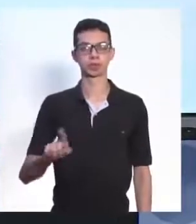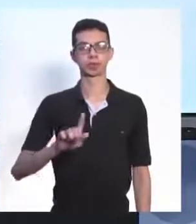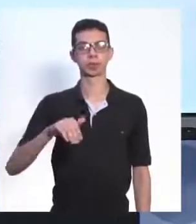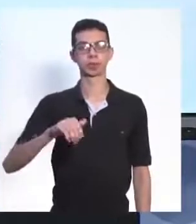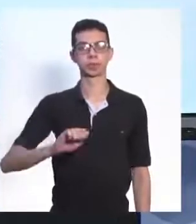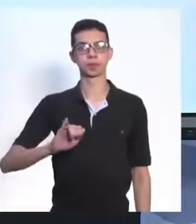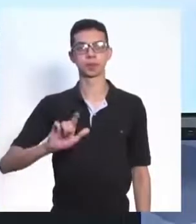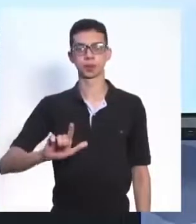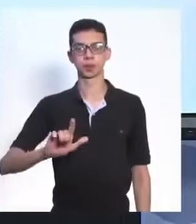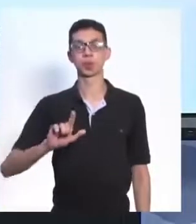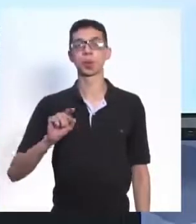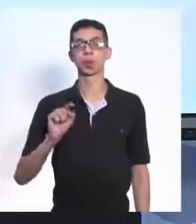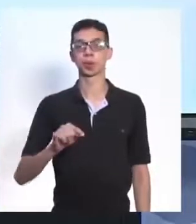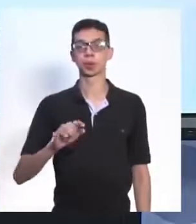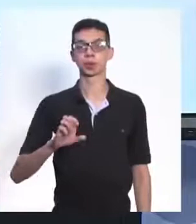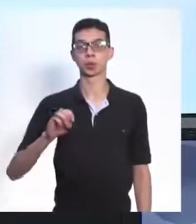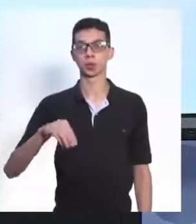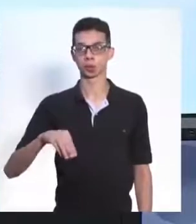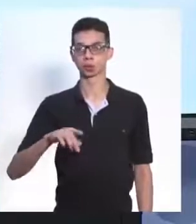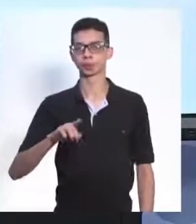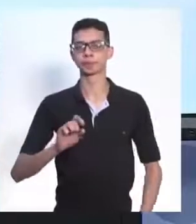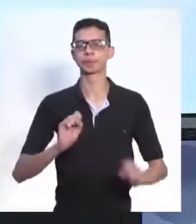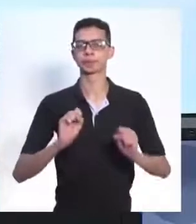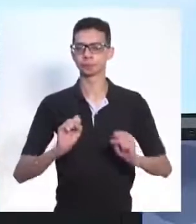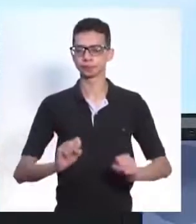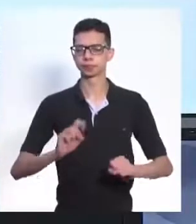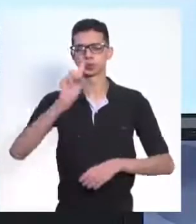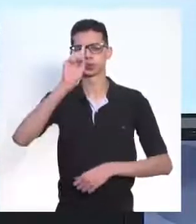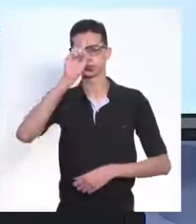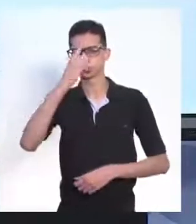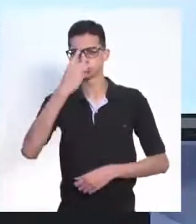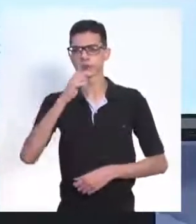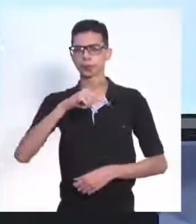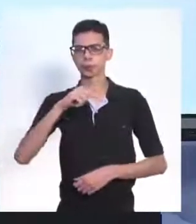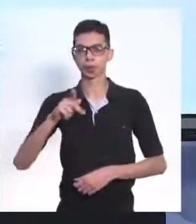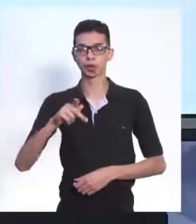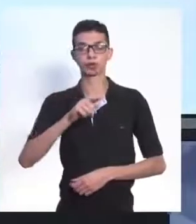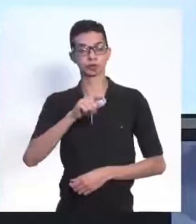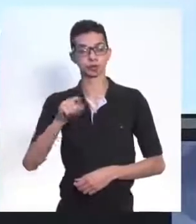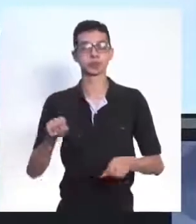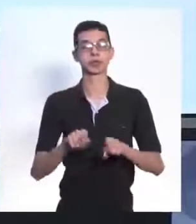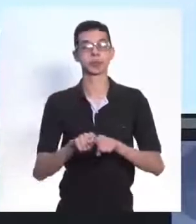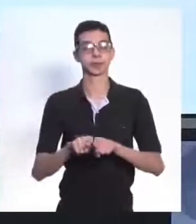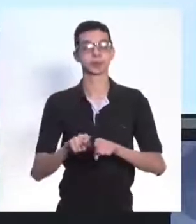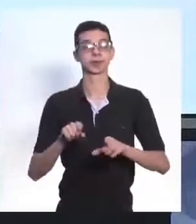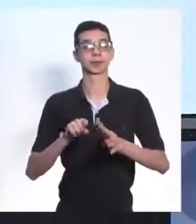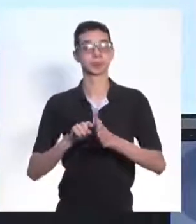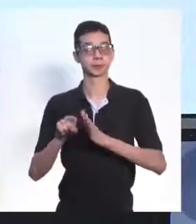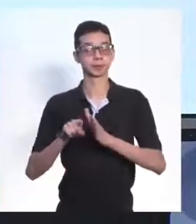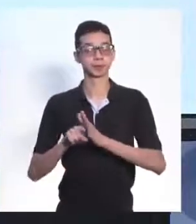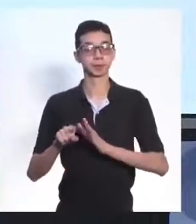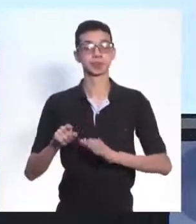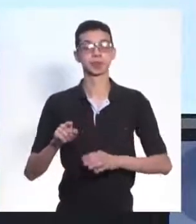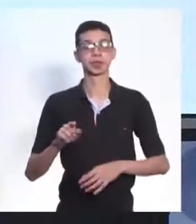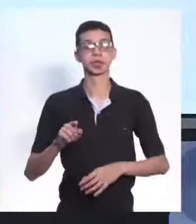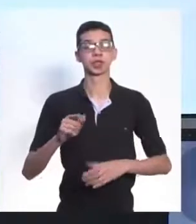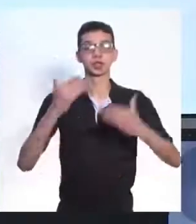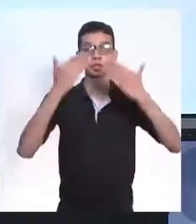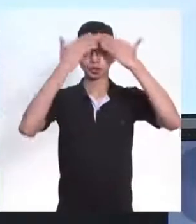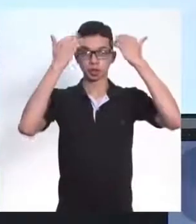cmsp.mate@gmail.com, que vocês podem tirar as dúvidas, né, os professores. E, como ele disse, façam a inscrição